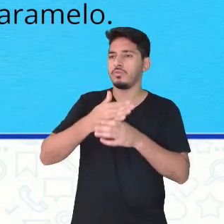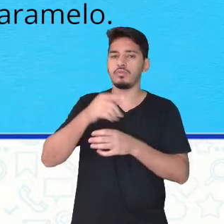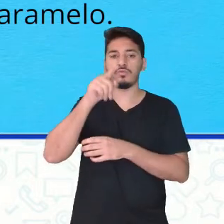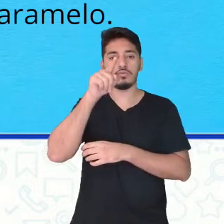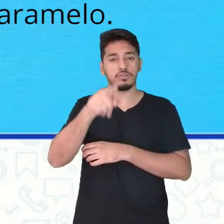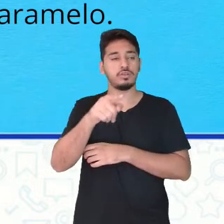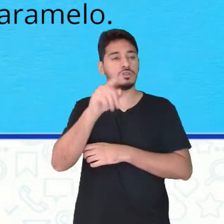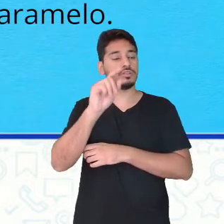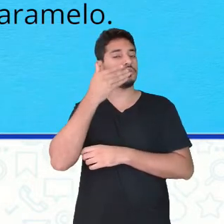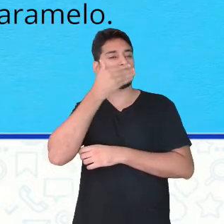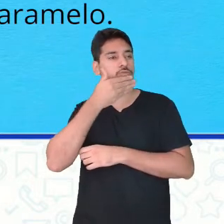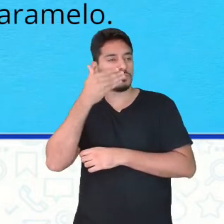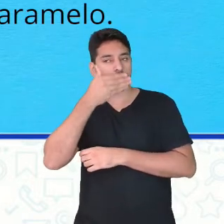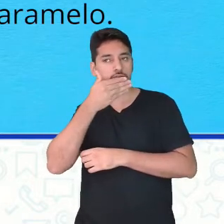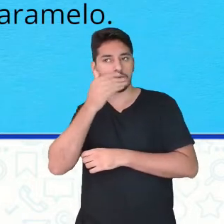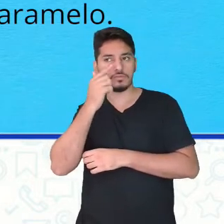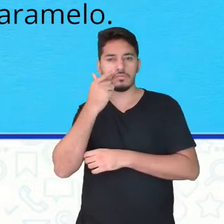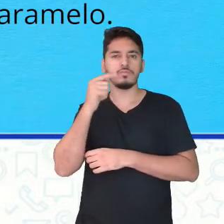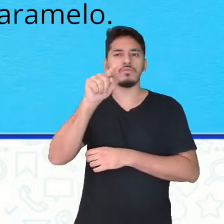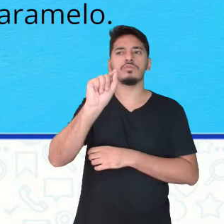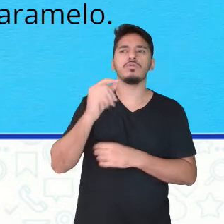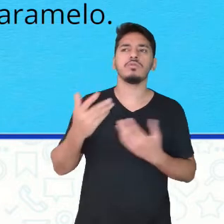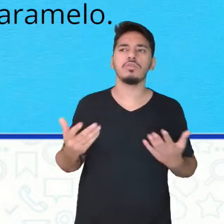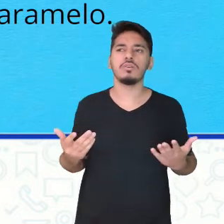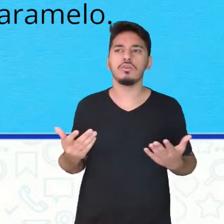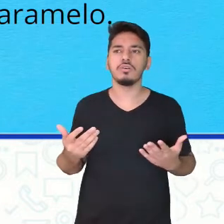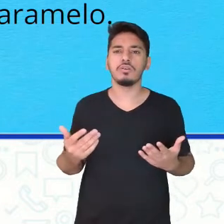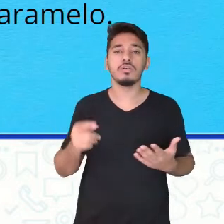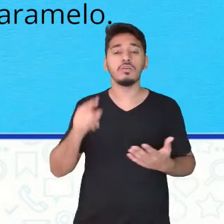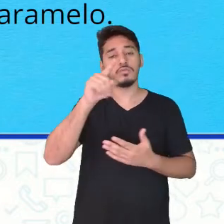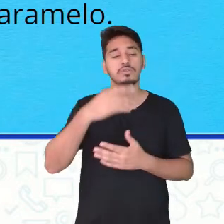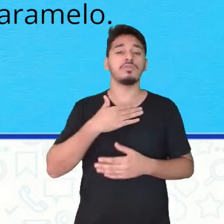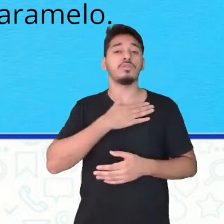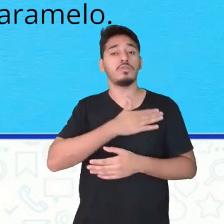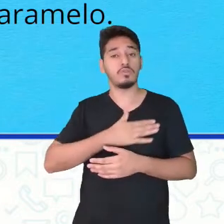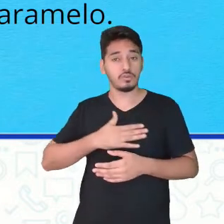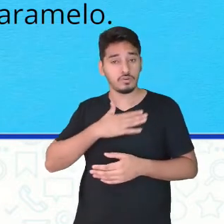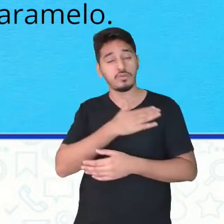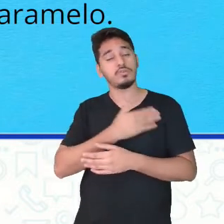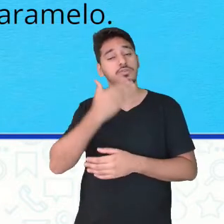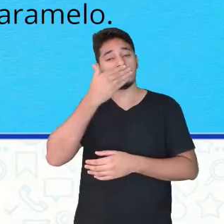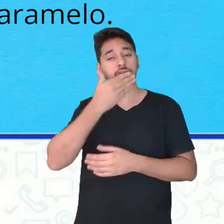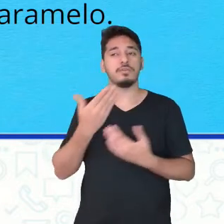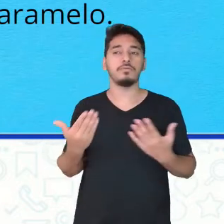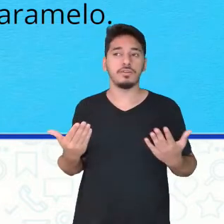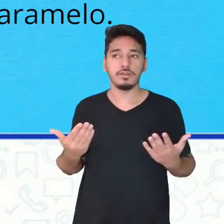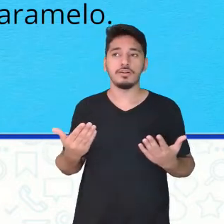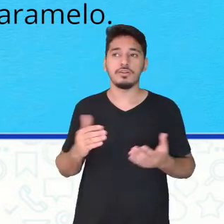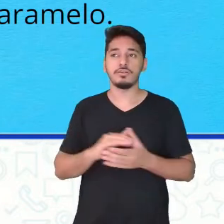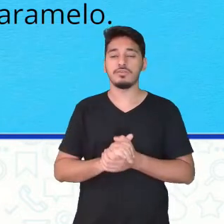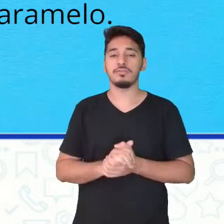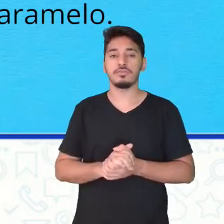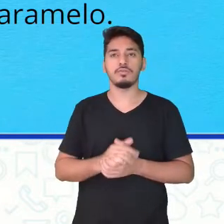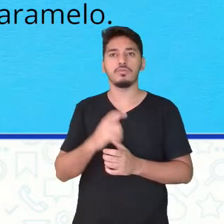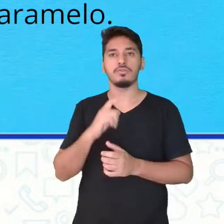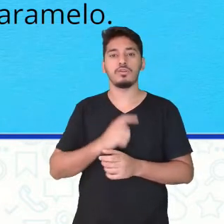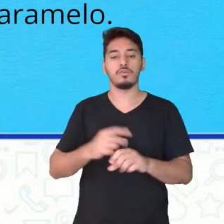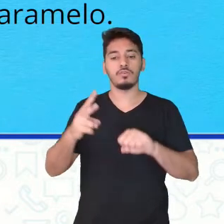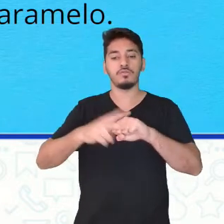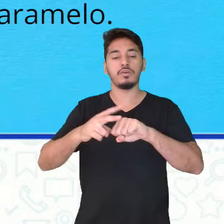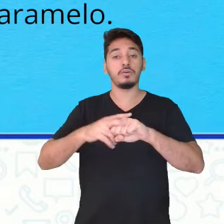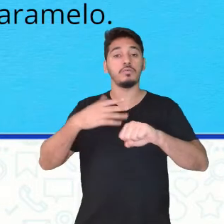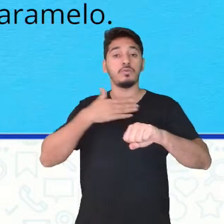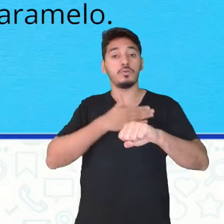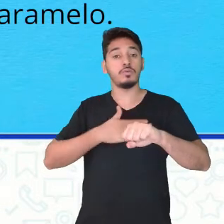você de caramelo. Você é o quê? Você gosta também de caramelo. Então, eu tenho o verbo gostar voltando